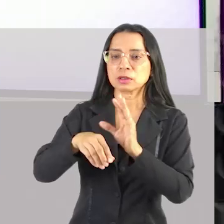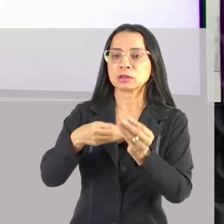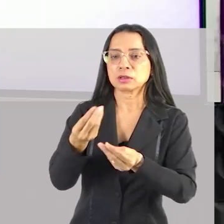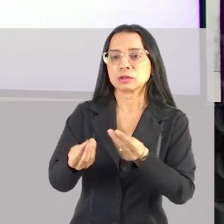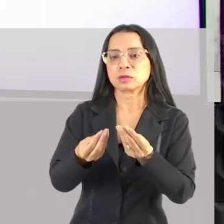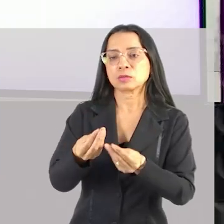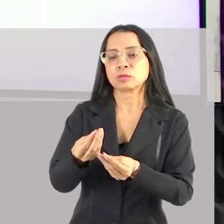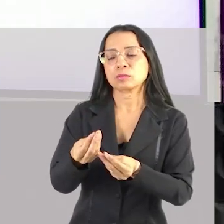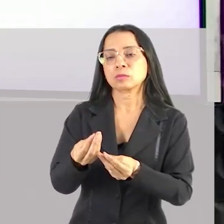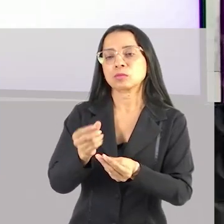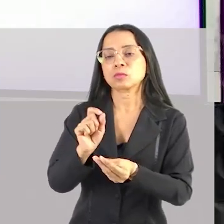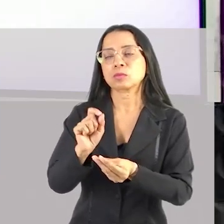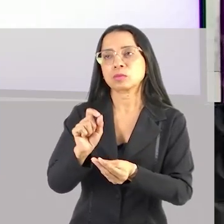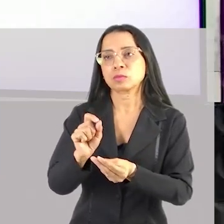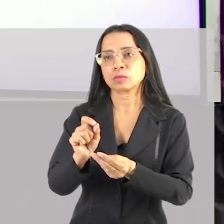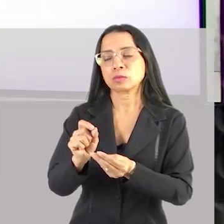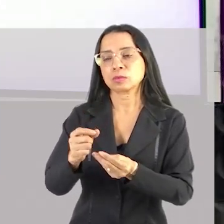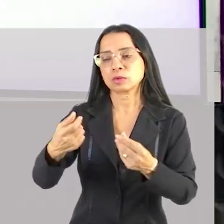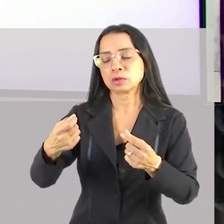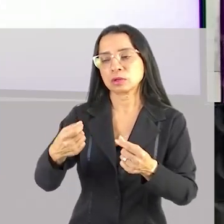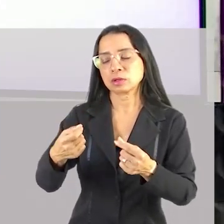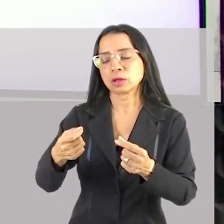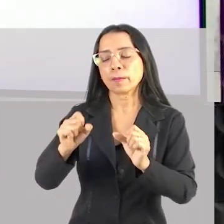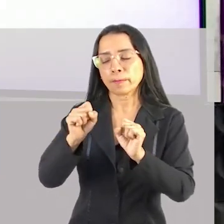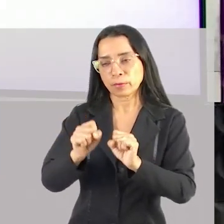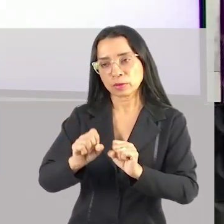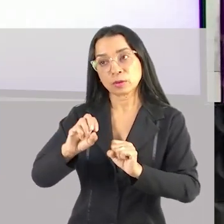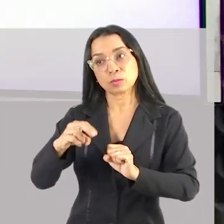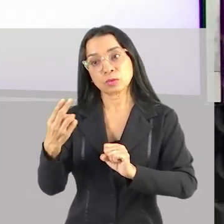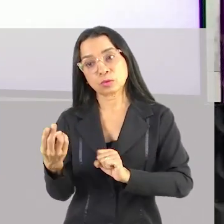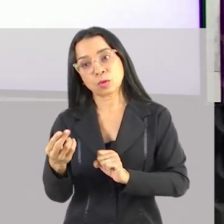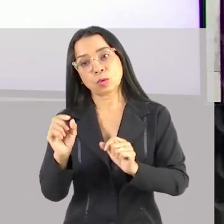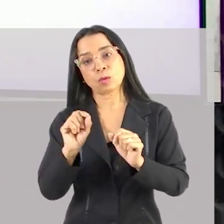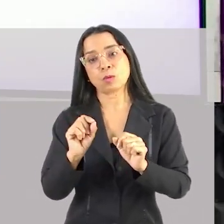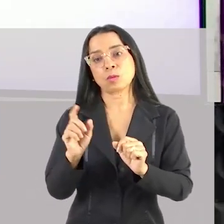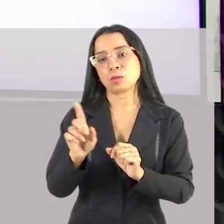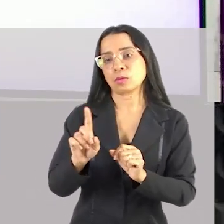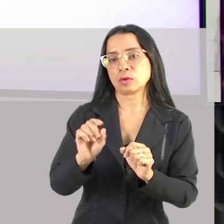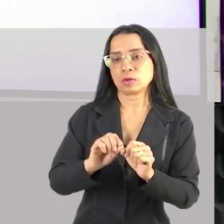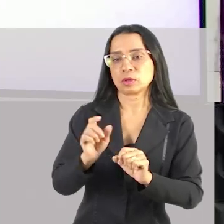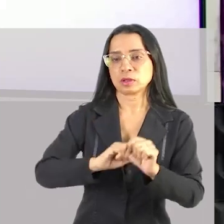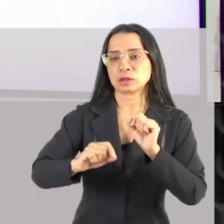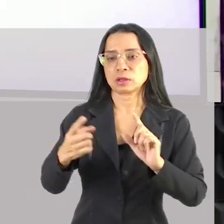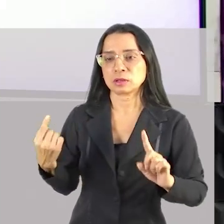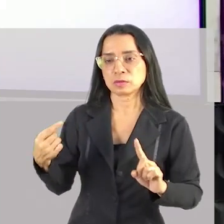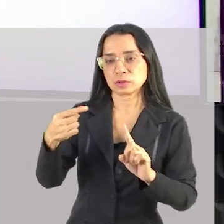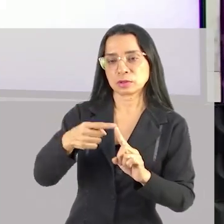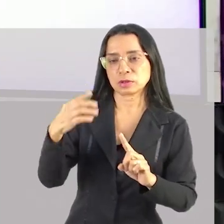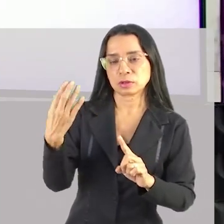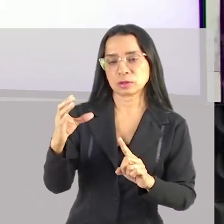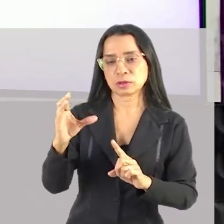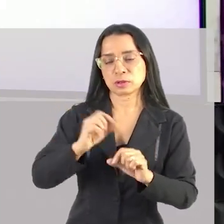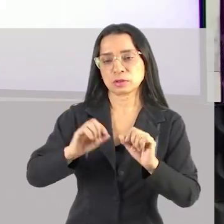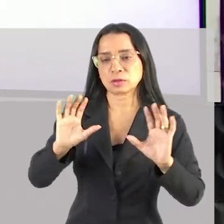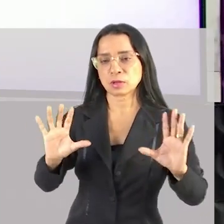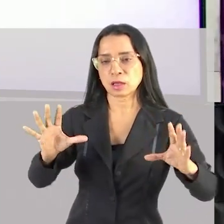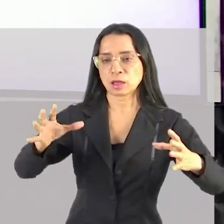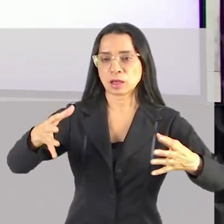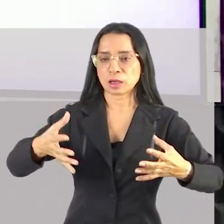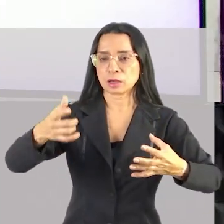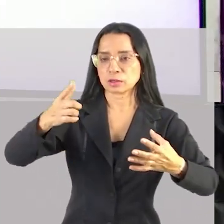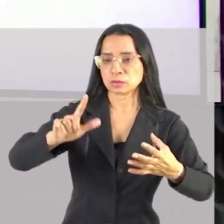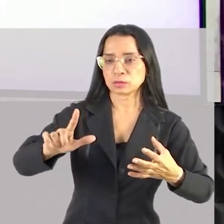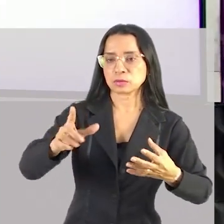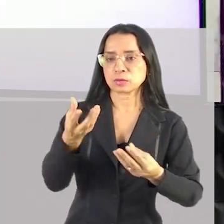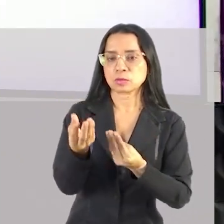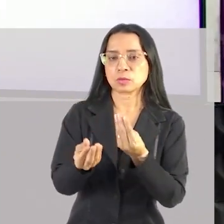devemos e o que não devemos fazer, a finalidade dessa ciência deve ser abranger as das outras,